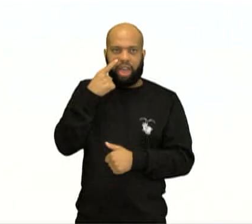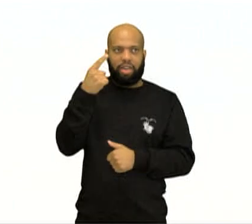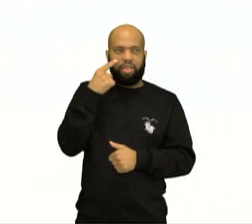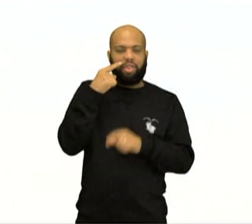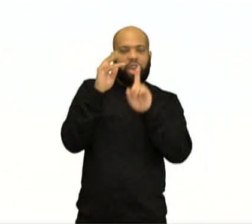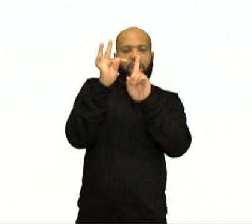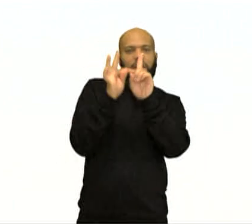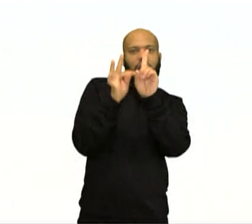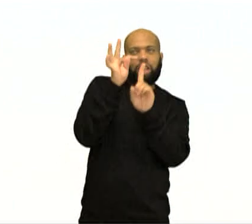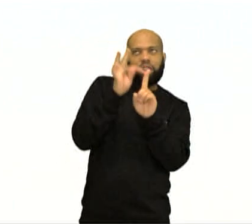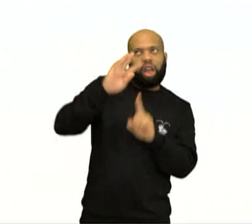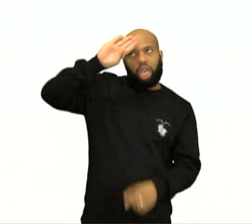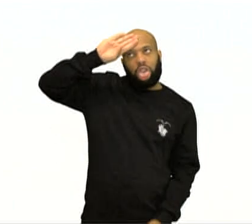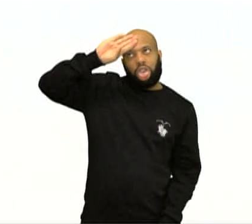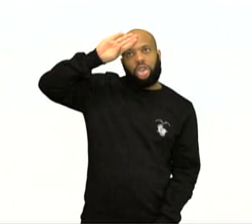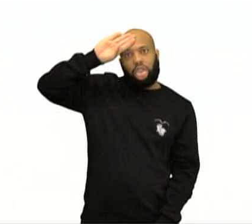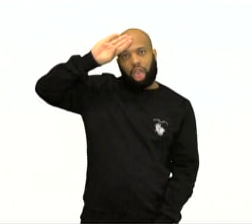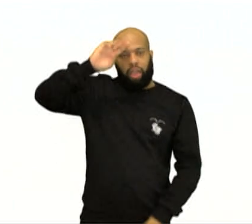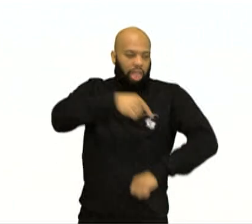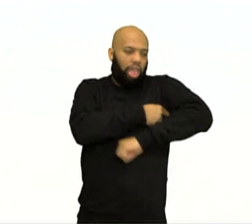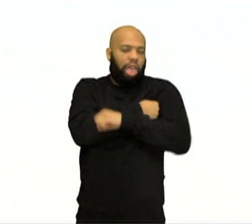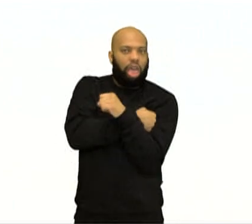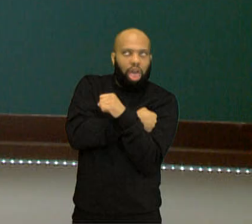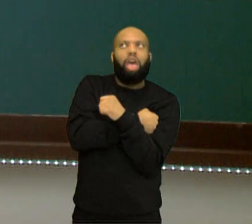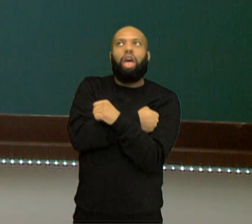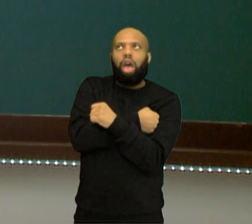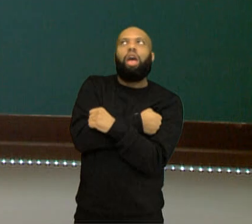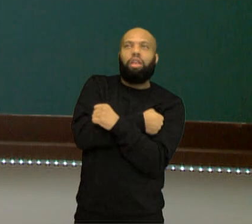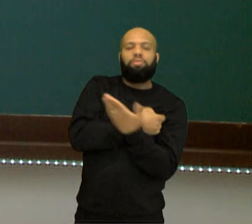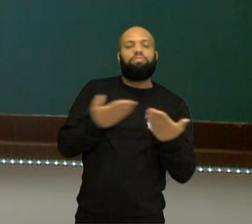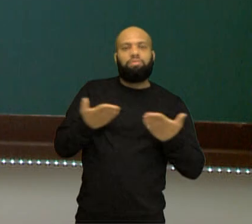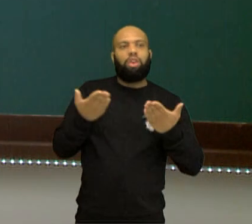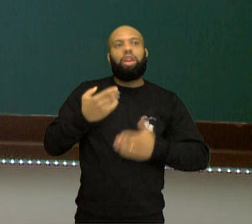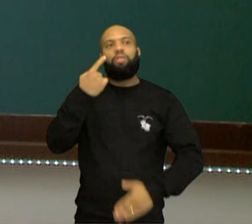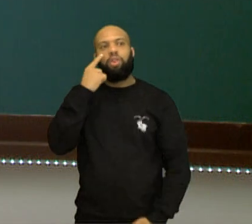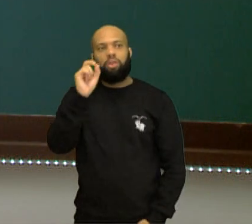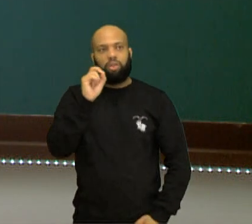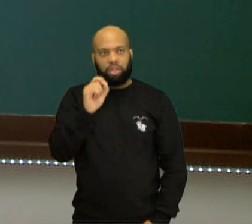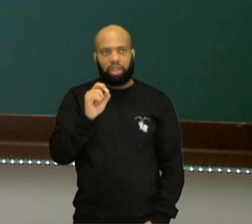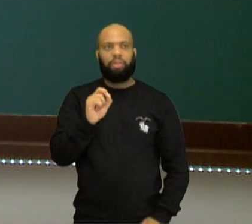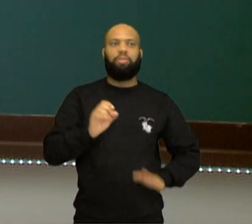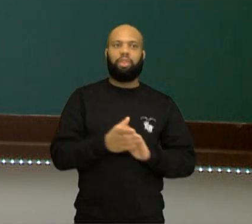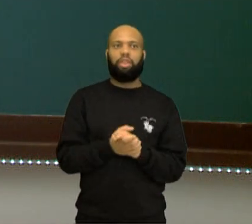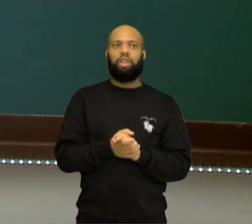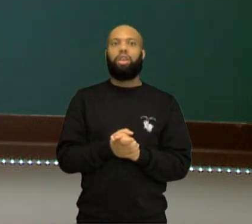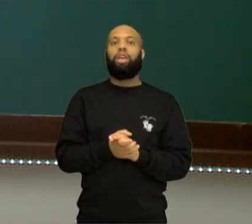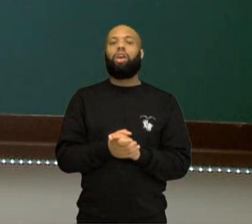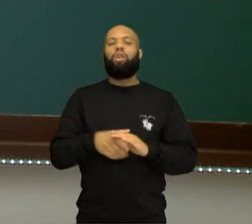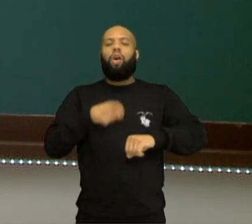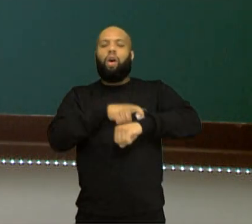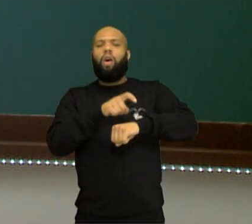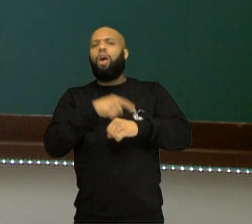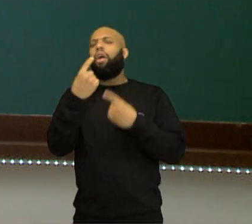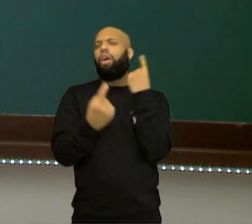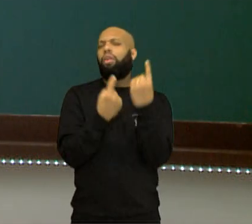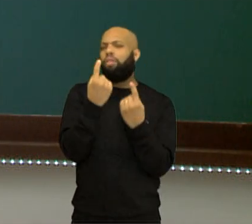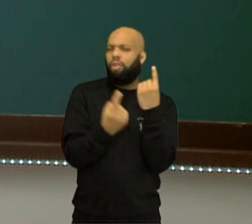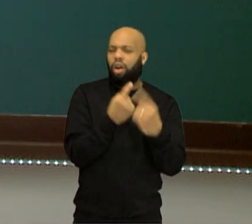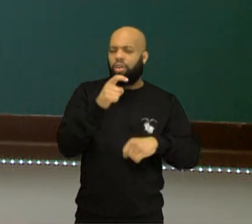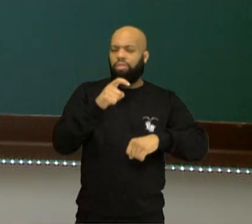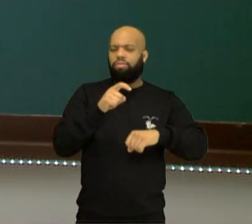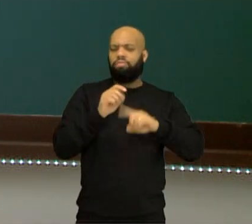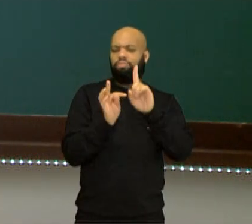tomou o remédio, vamos aguardar quantas horas ali, né? Para quê? Olha só. Então, em qual horário sua